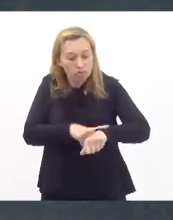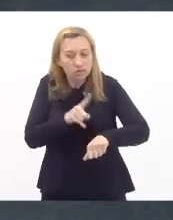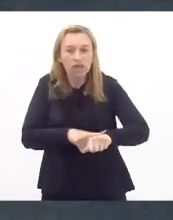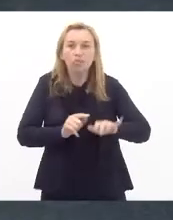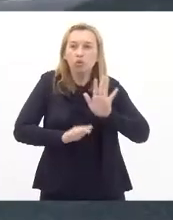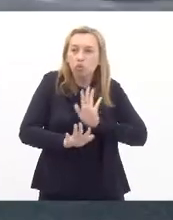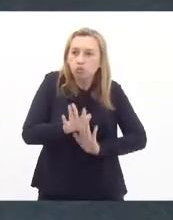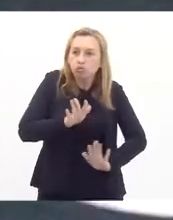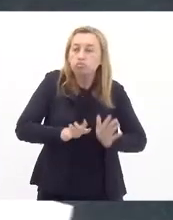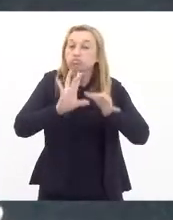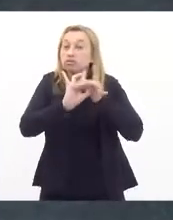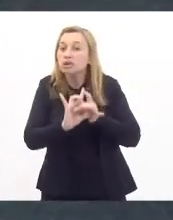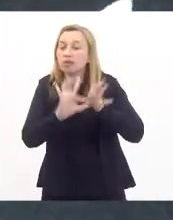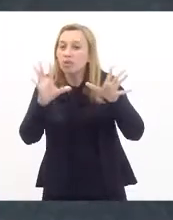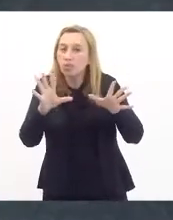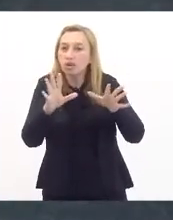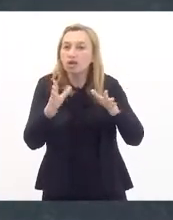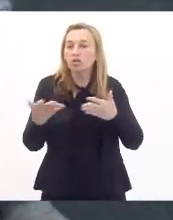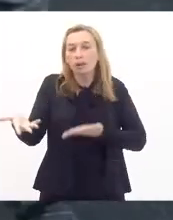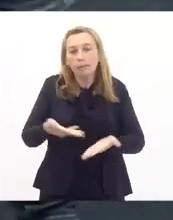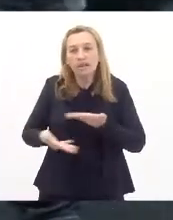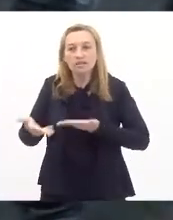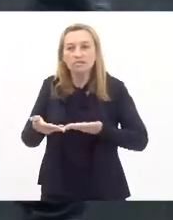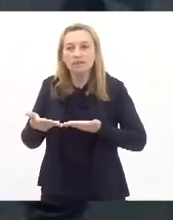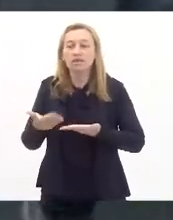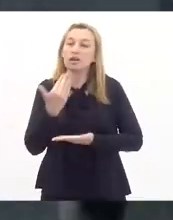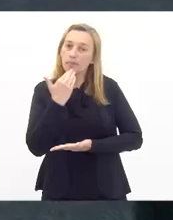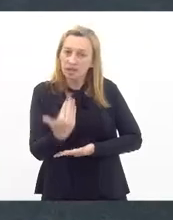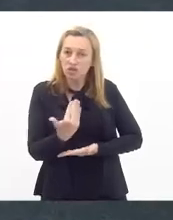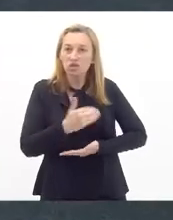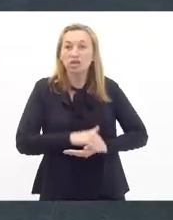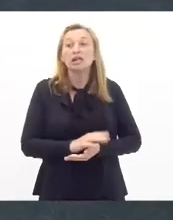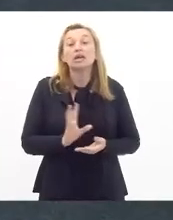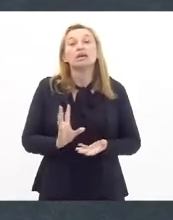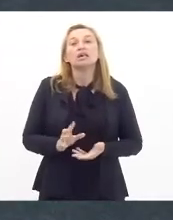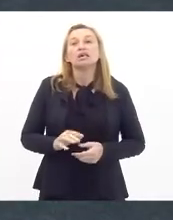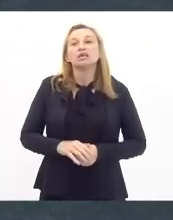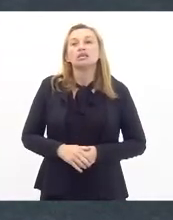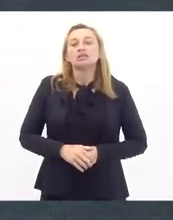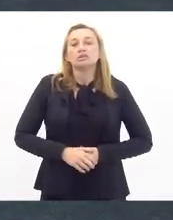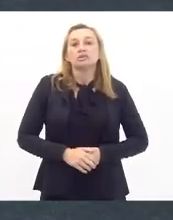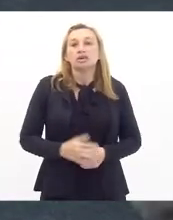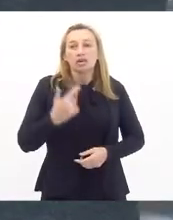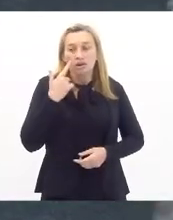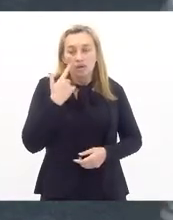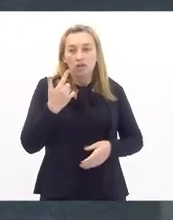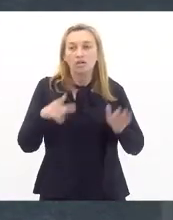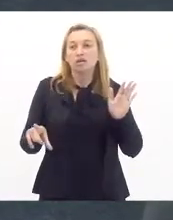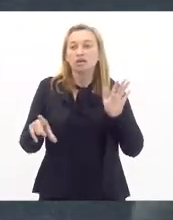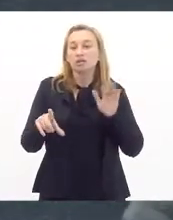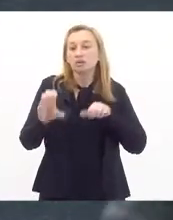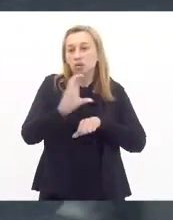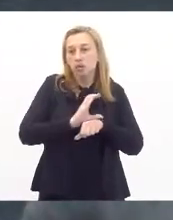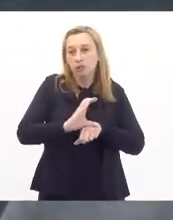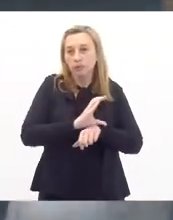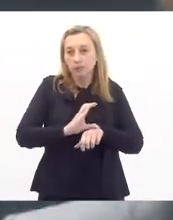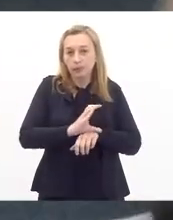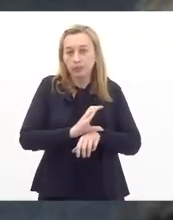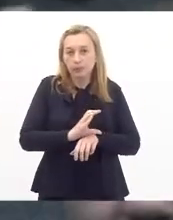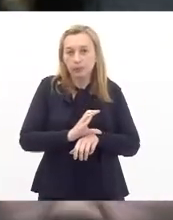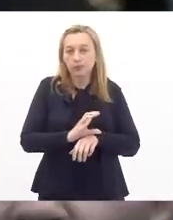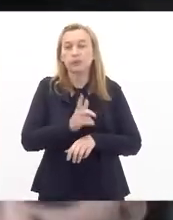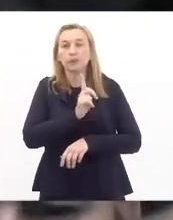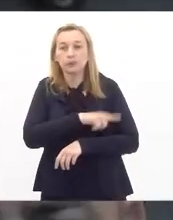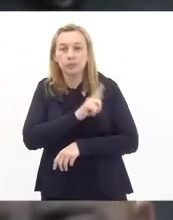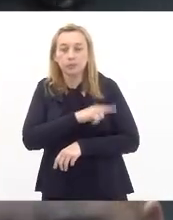e com a democracia né com a participação que é pedido inclusive o que é prevista na nossa Constituição a